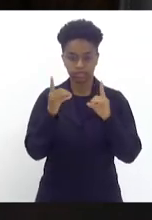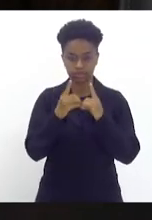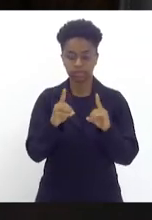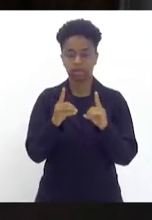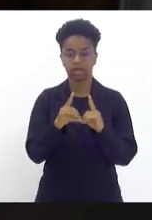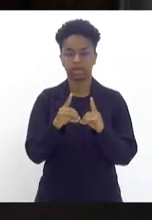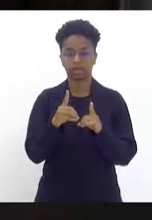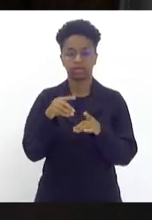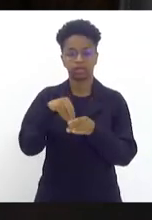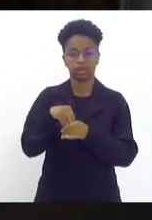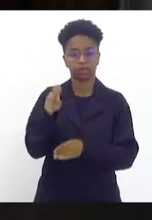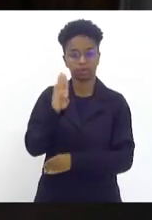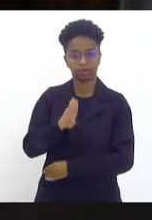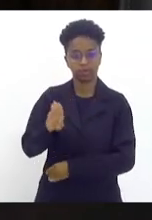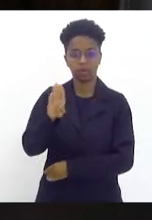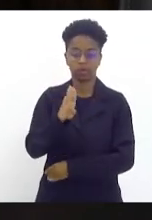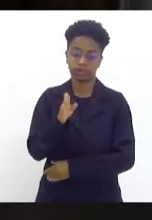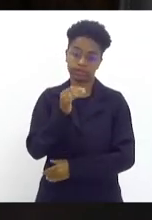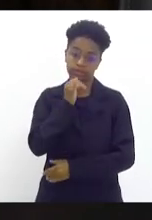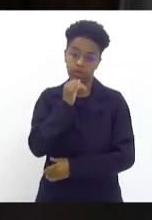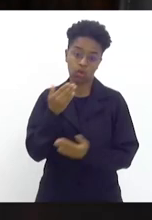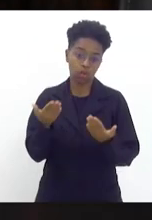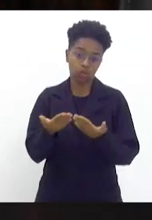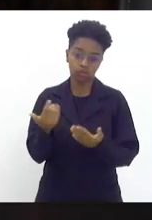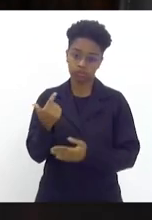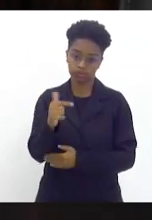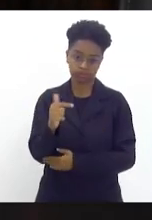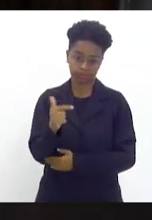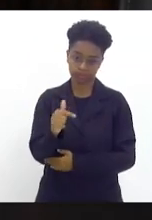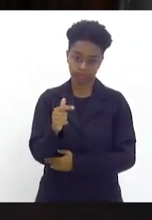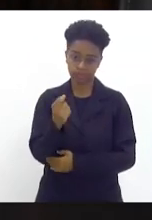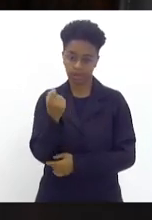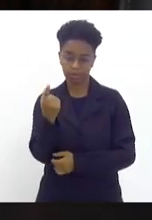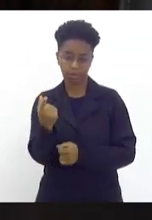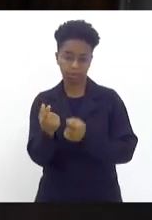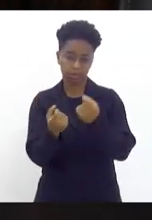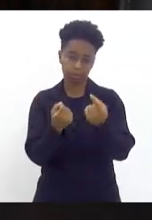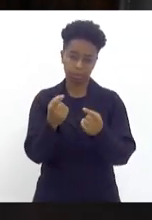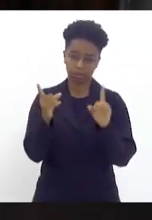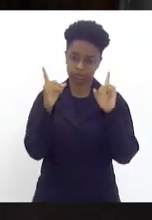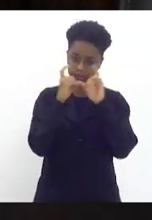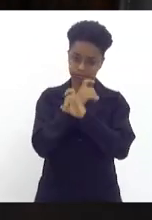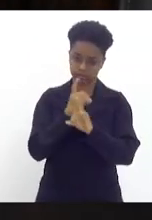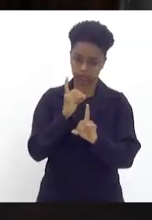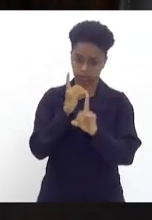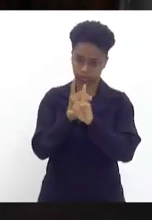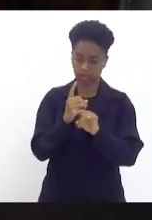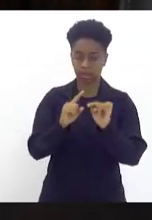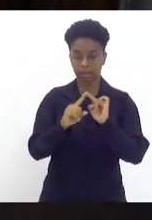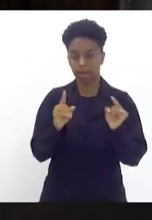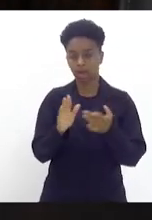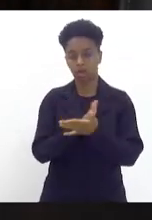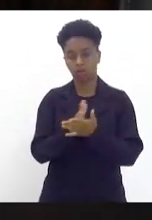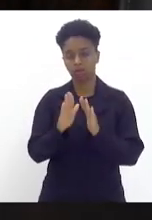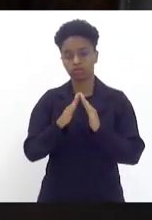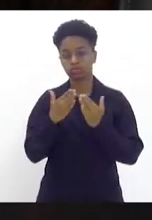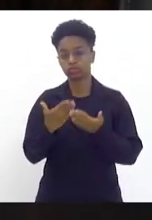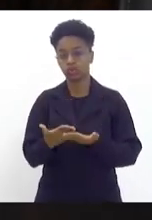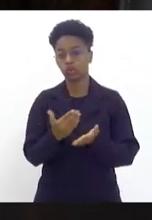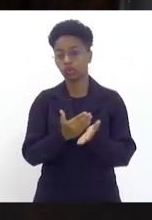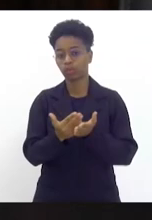de ideologias, né? Coisa que hoje em dia é muito raro. Então, o que muitas escolas